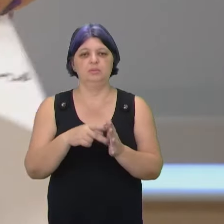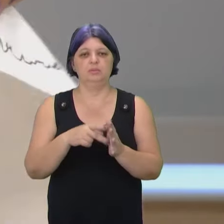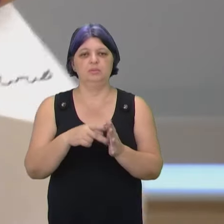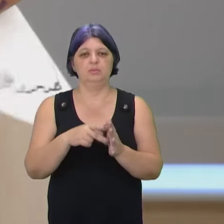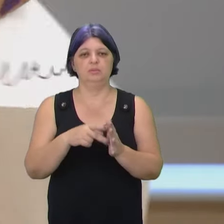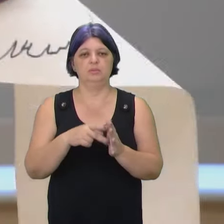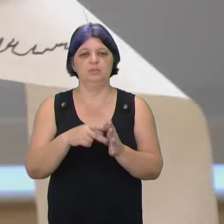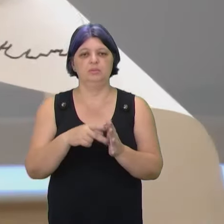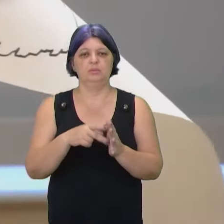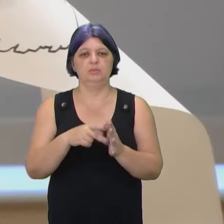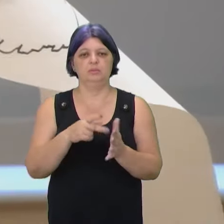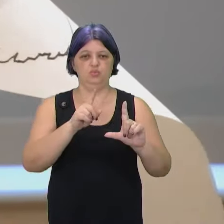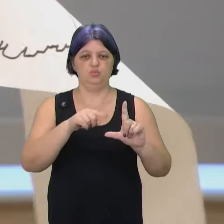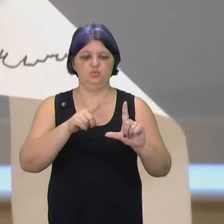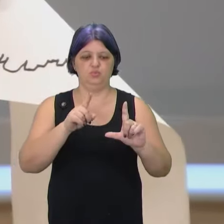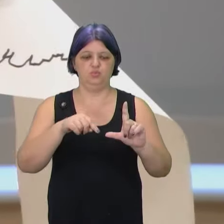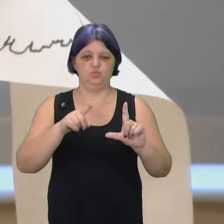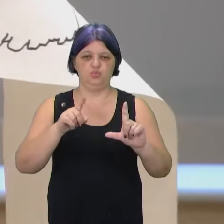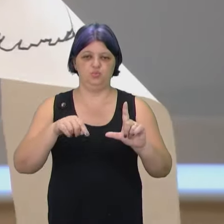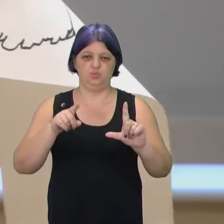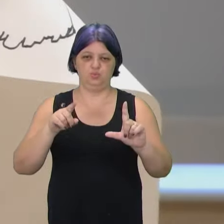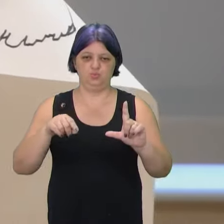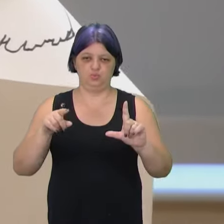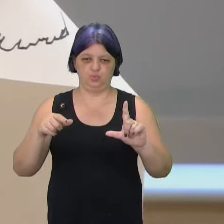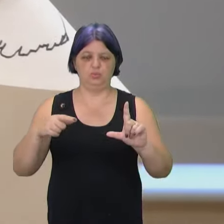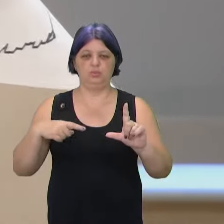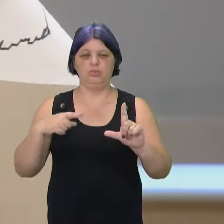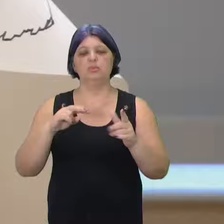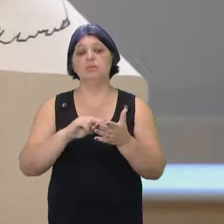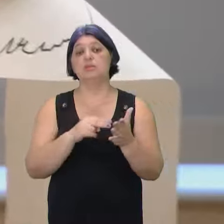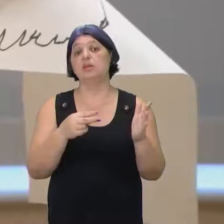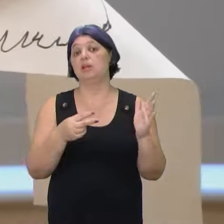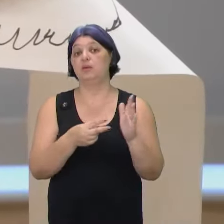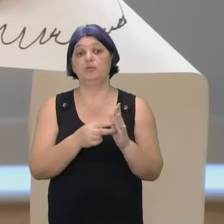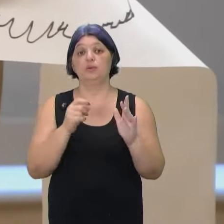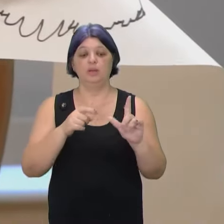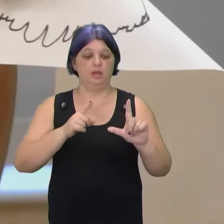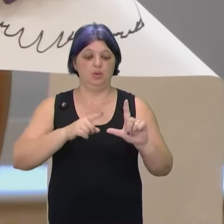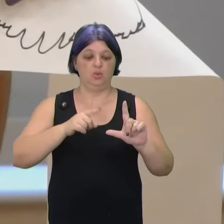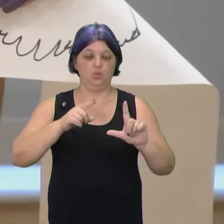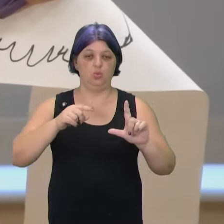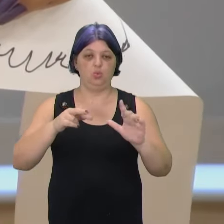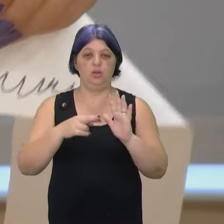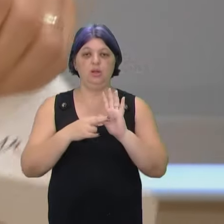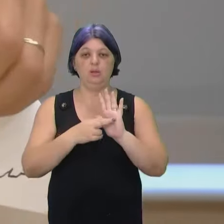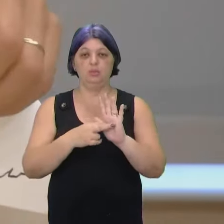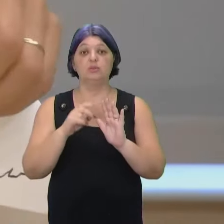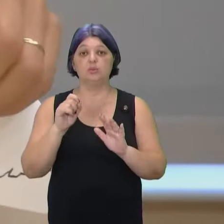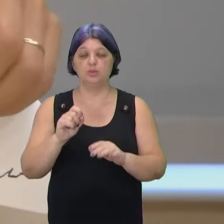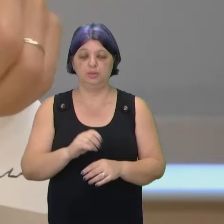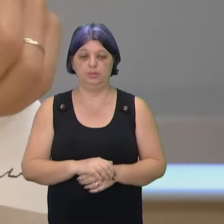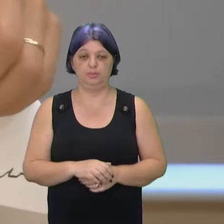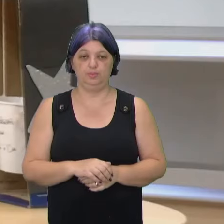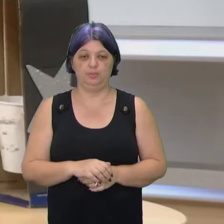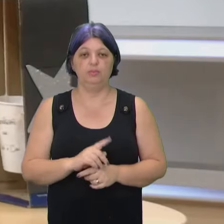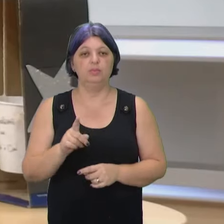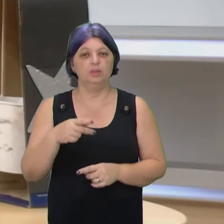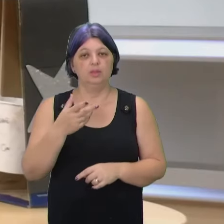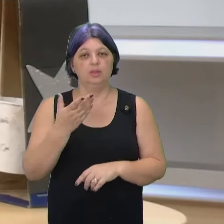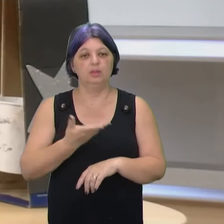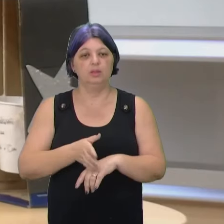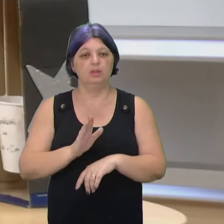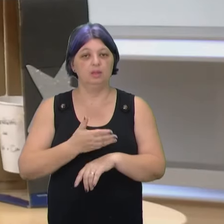gente vai chamar, depois uma descrição, nós vamos ver hoje o que que é esse desenho, o que que representa, tá? Então, a gente